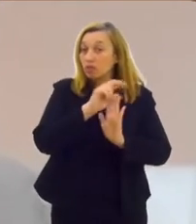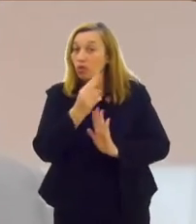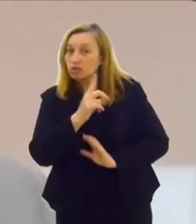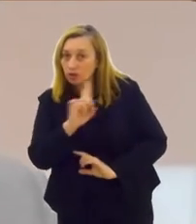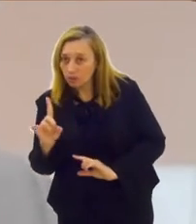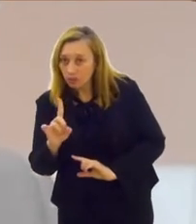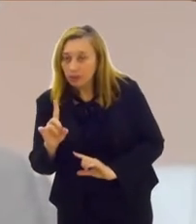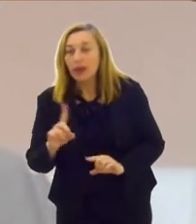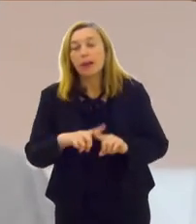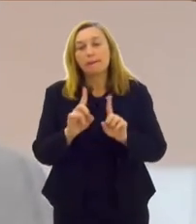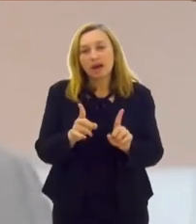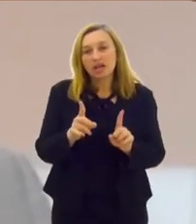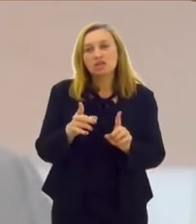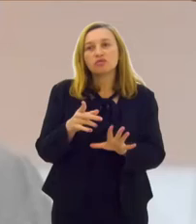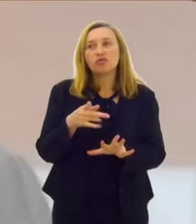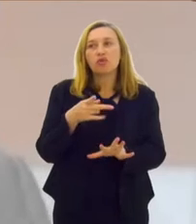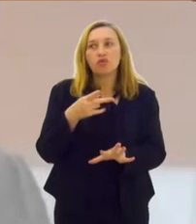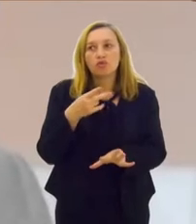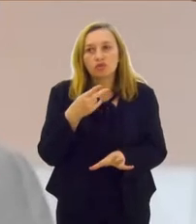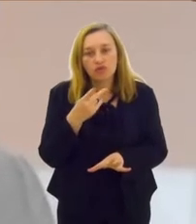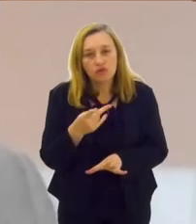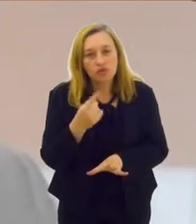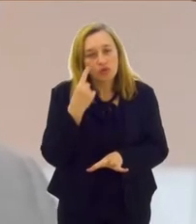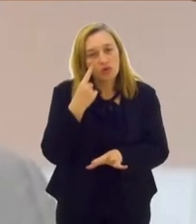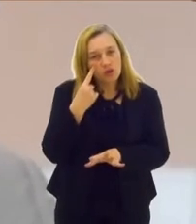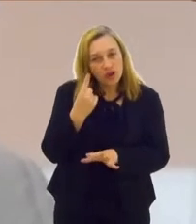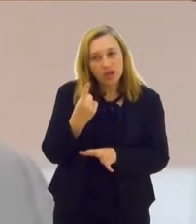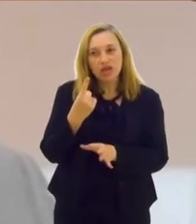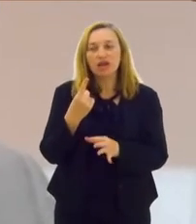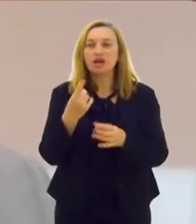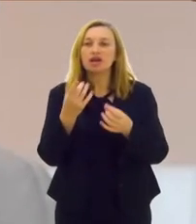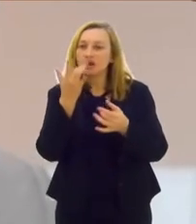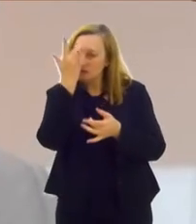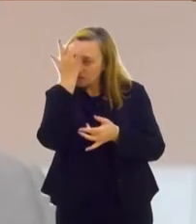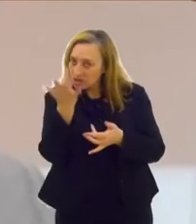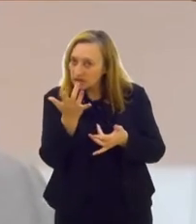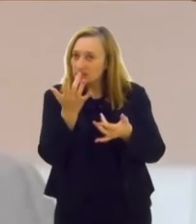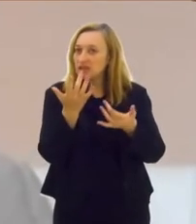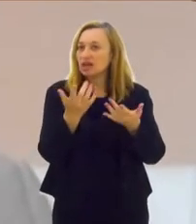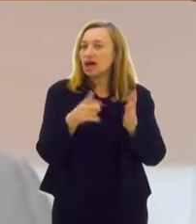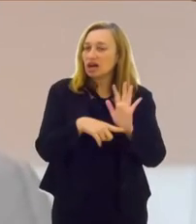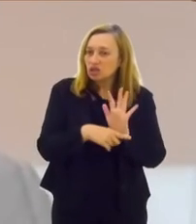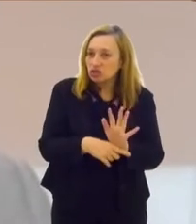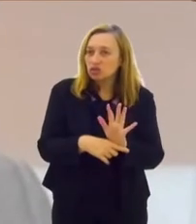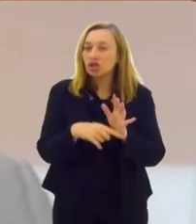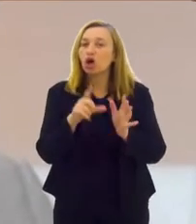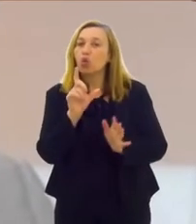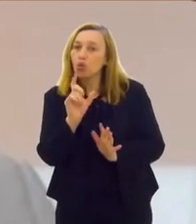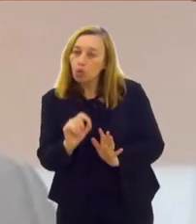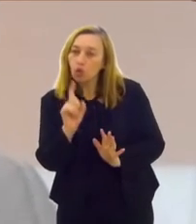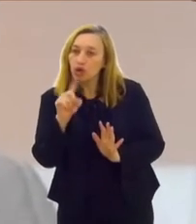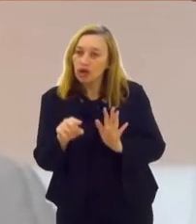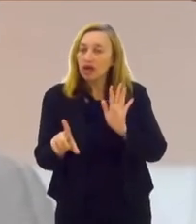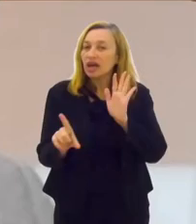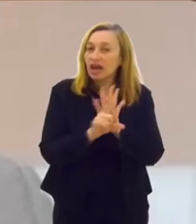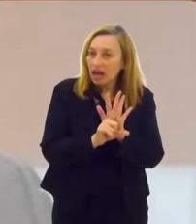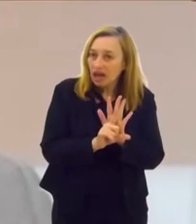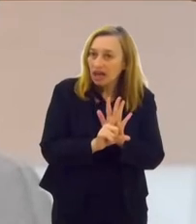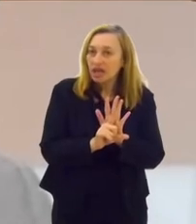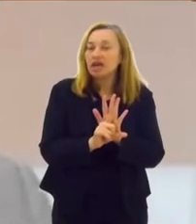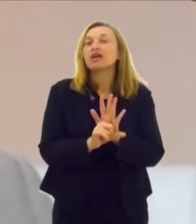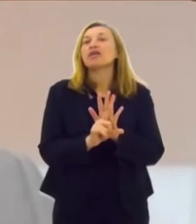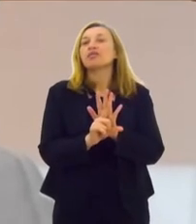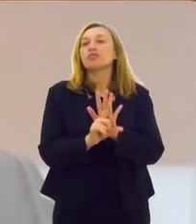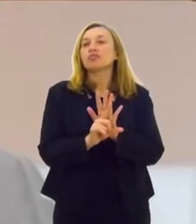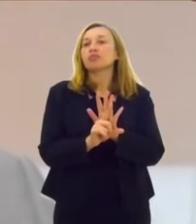cada caso. Mas eu vou tentar aqui facilitar e sistematizar o que a nossa legislação